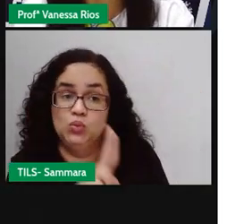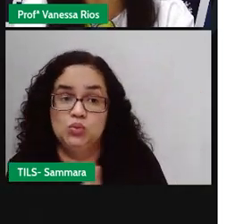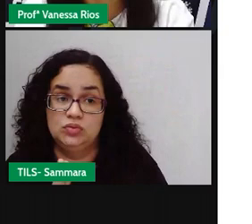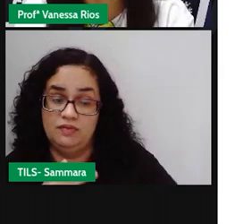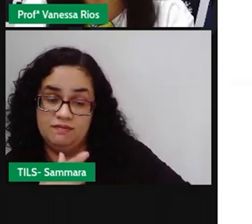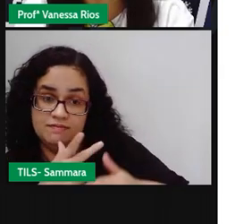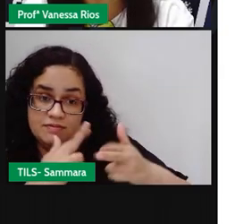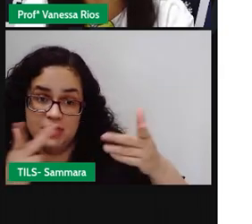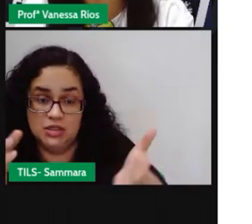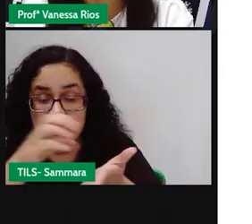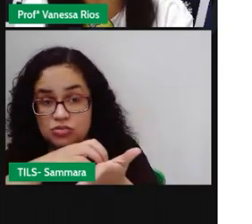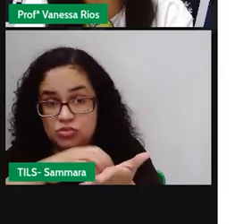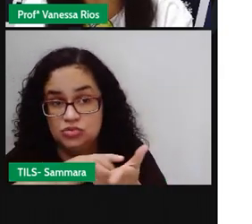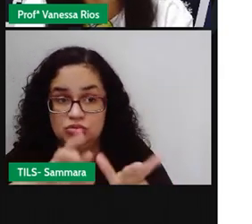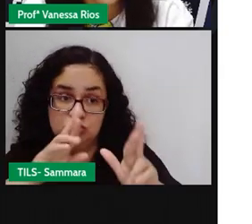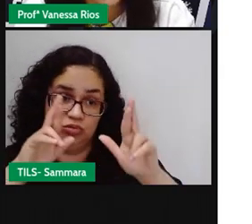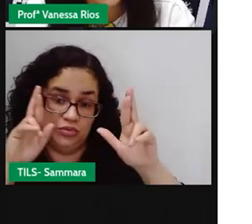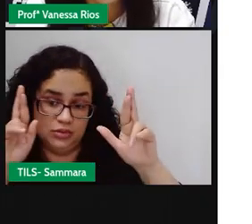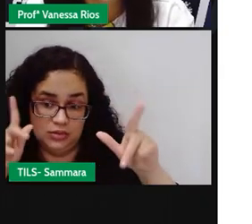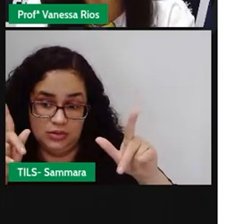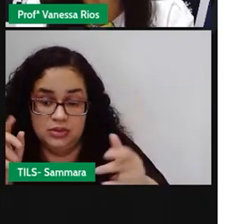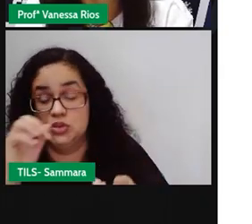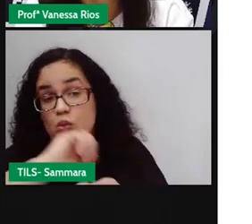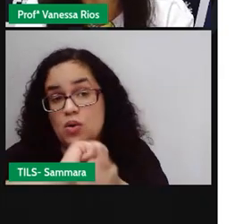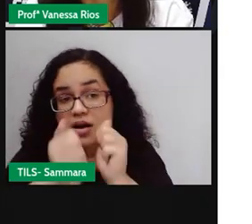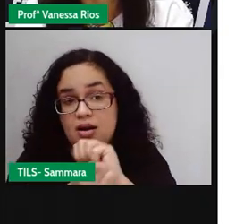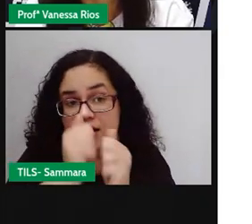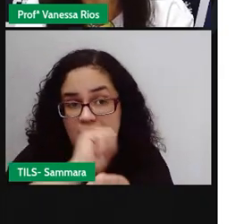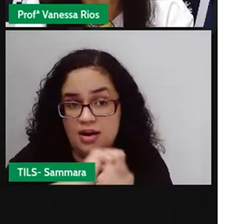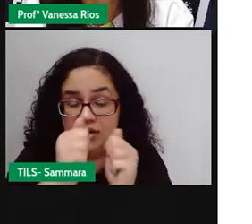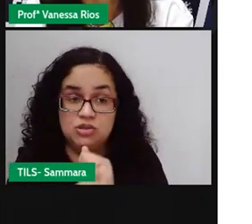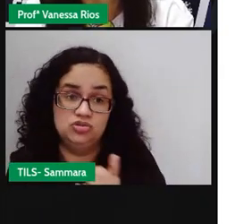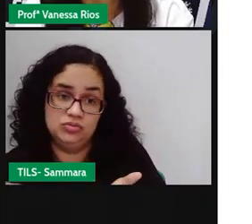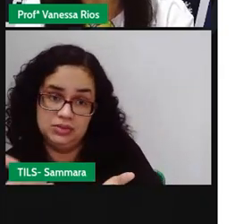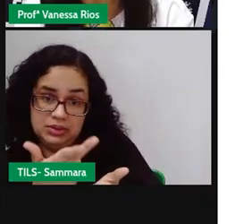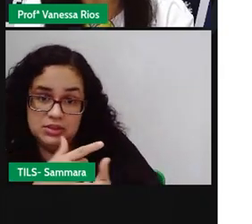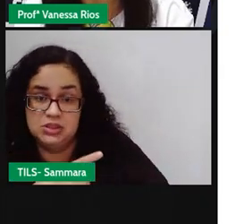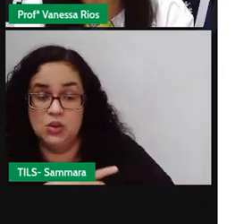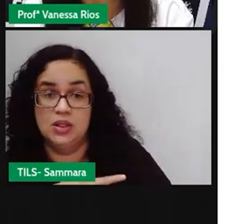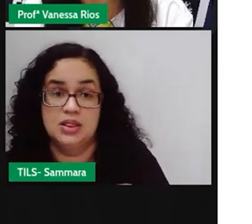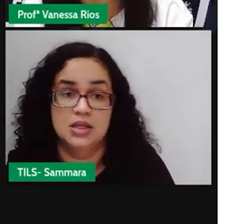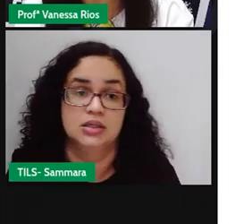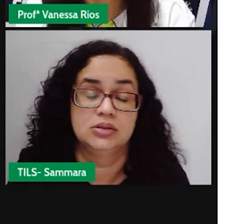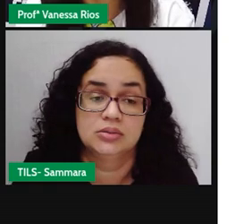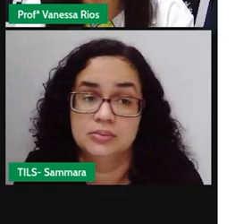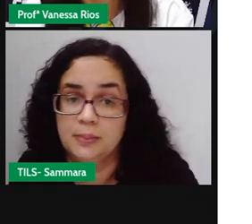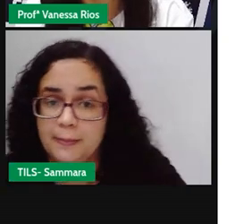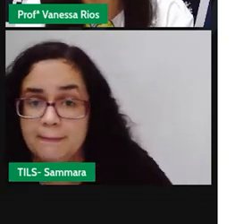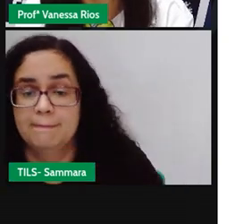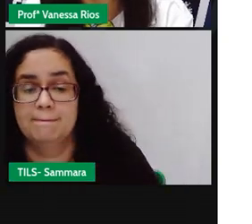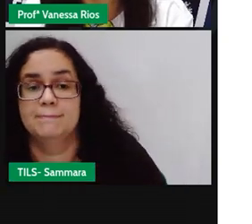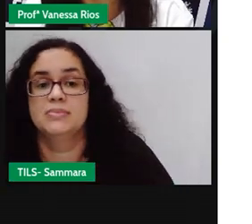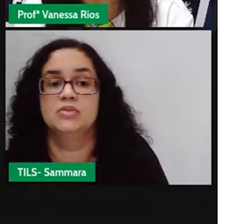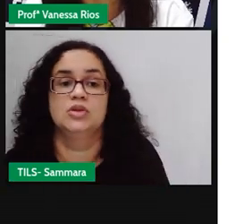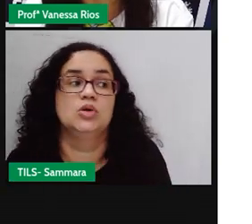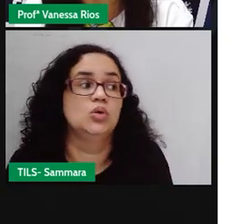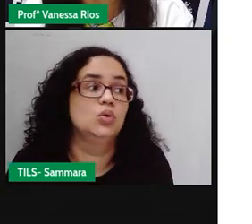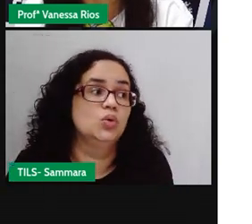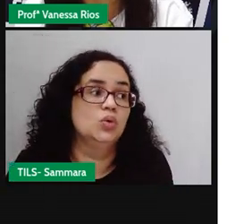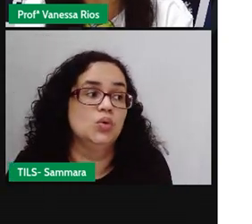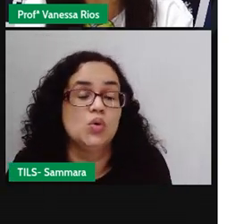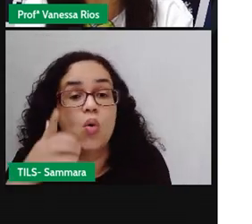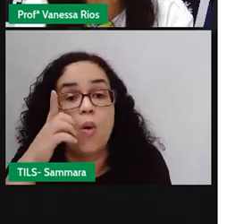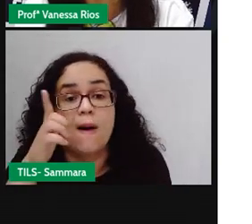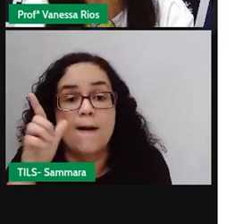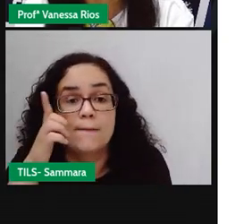de formas geométricas para sua arte, né? Para o desenho que aparece. Em outros azulejos, a gente vai conseguir identificar o